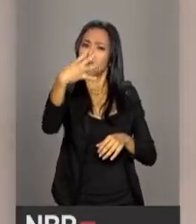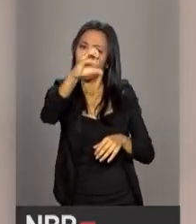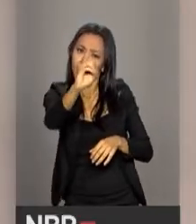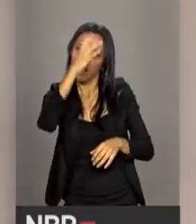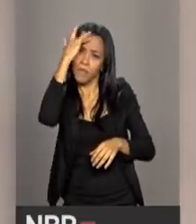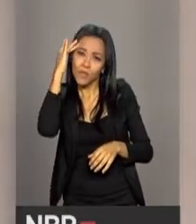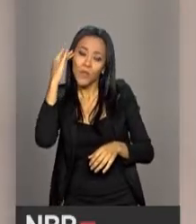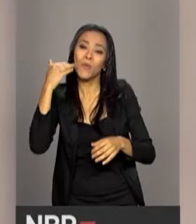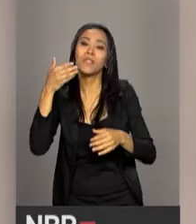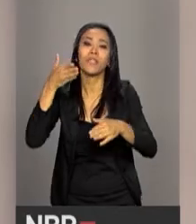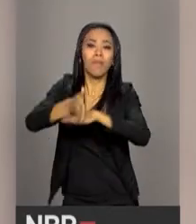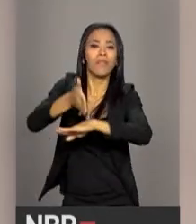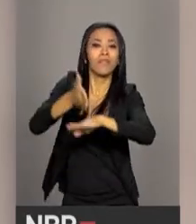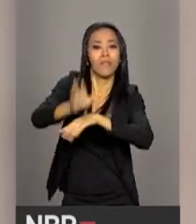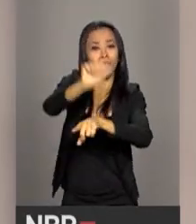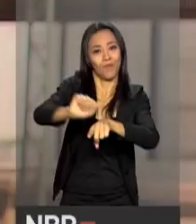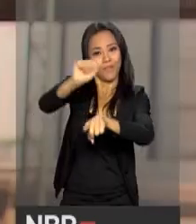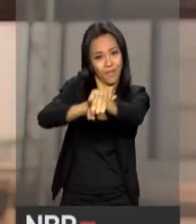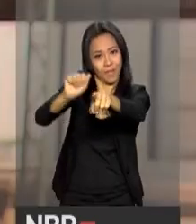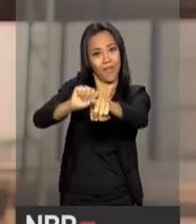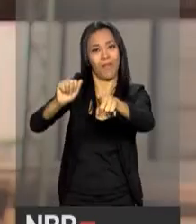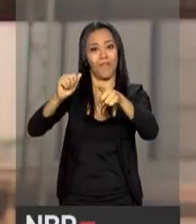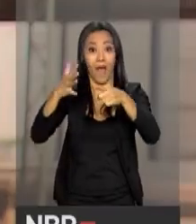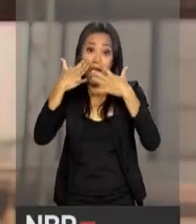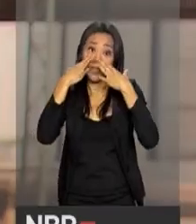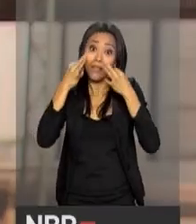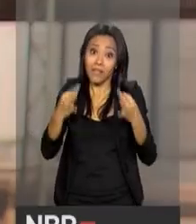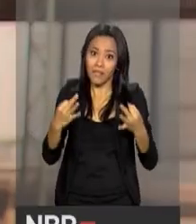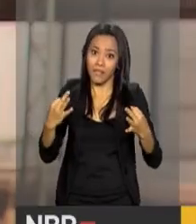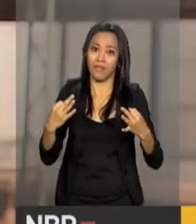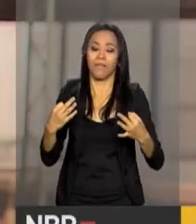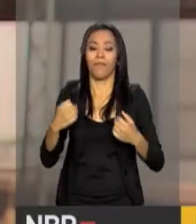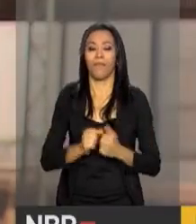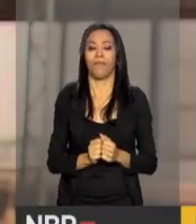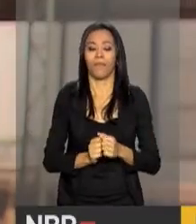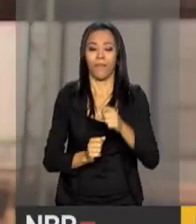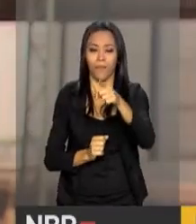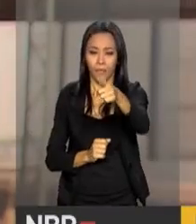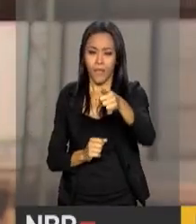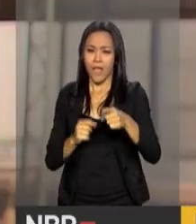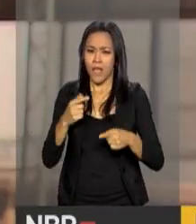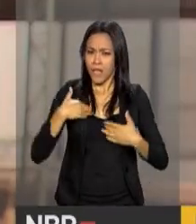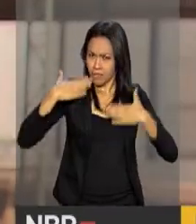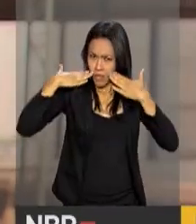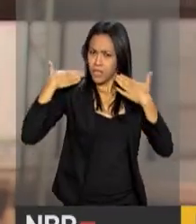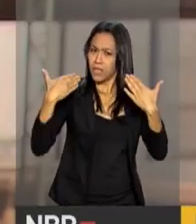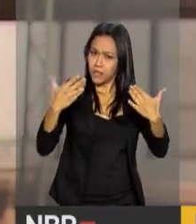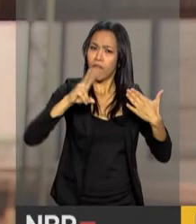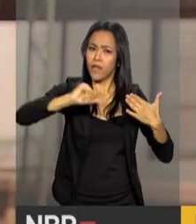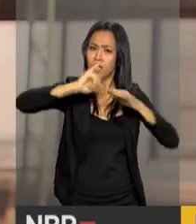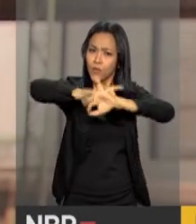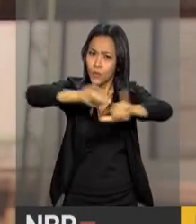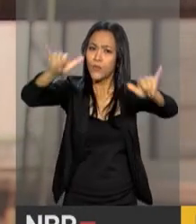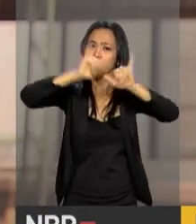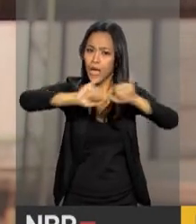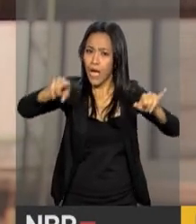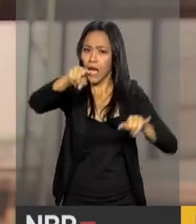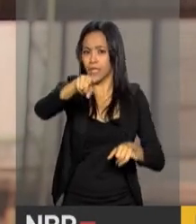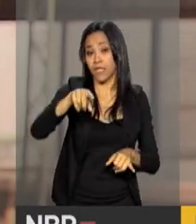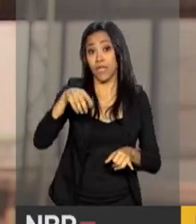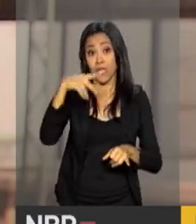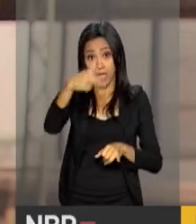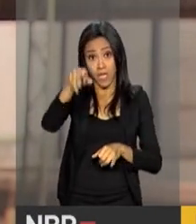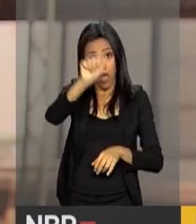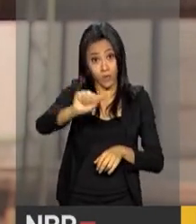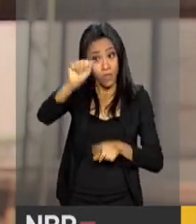importância de atender o recenseador essa apresentação ela vai ser bem bem divulgada é a culpada vai dar um